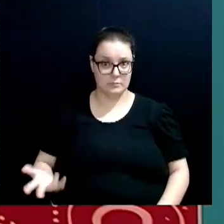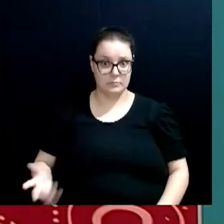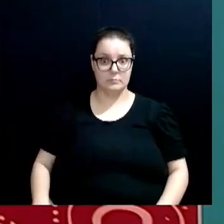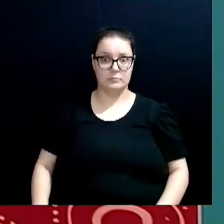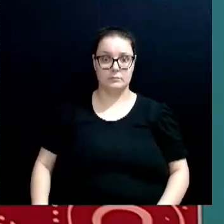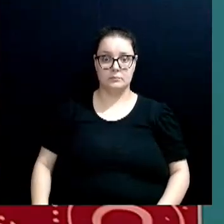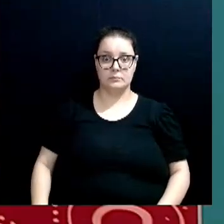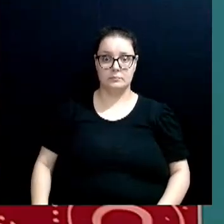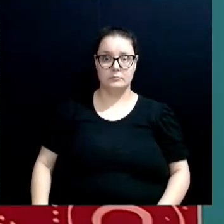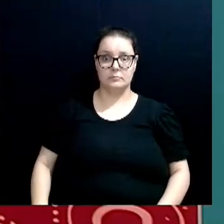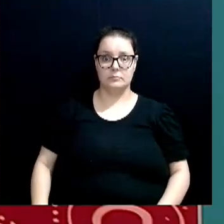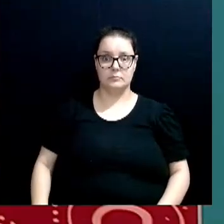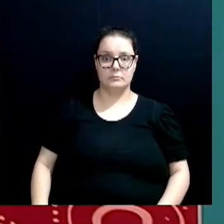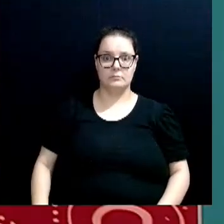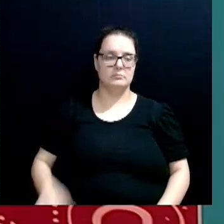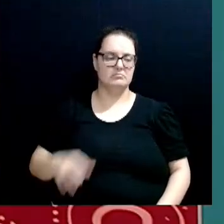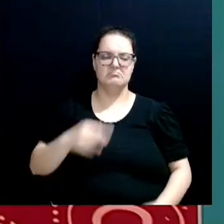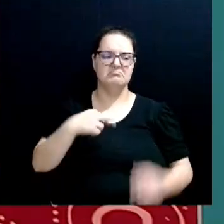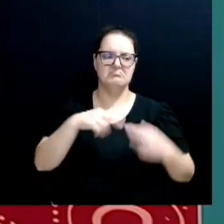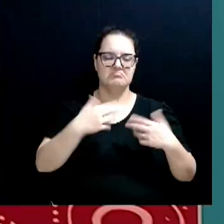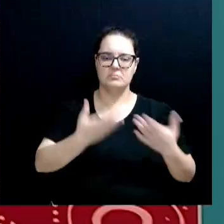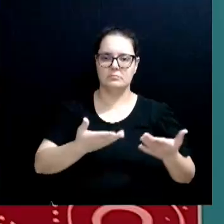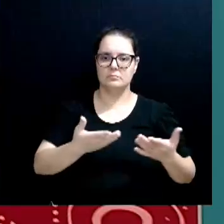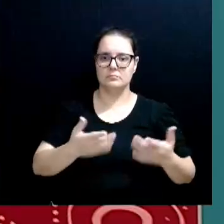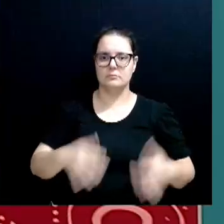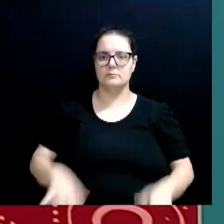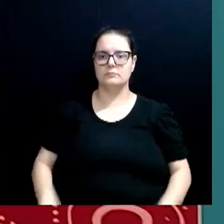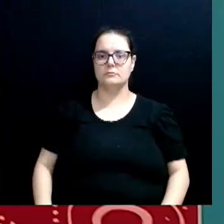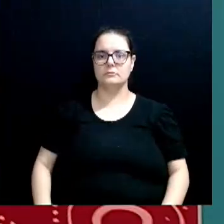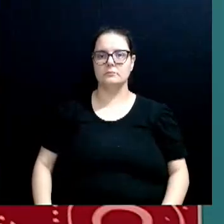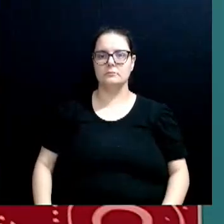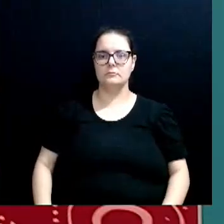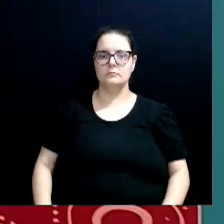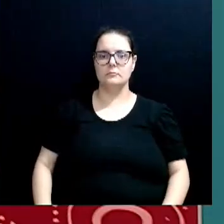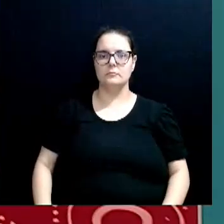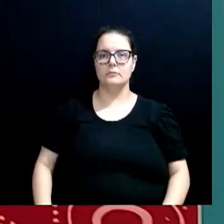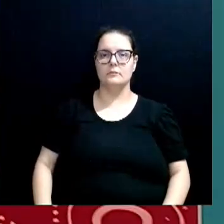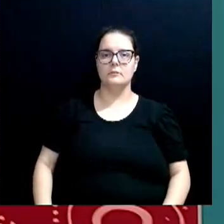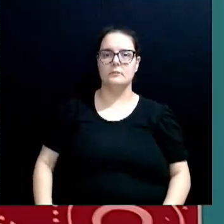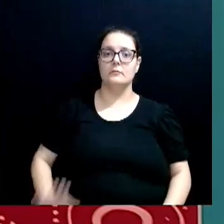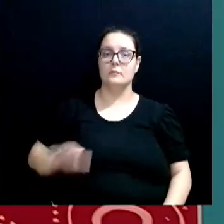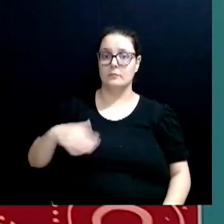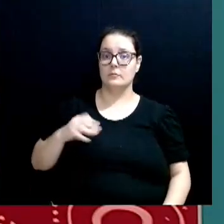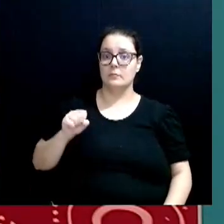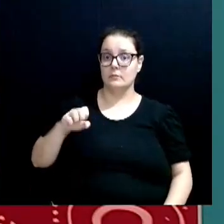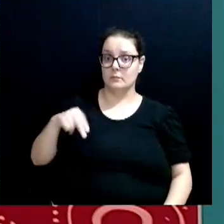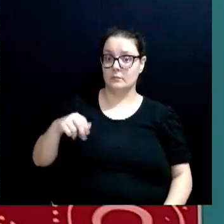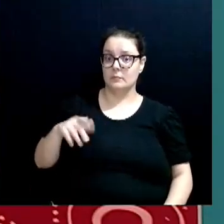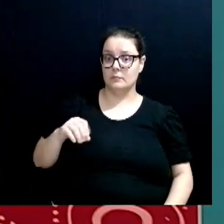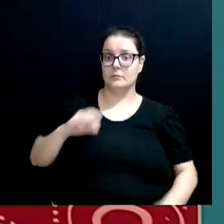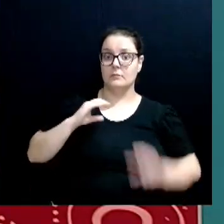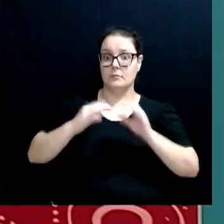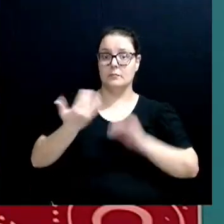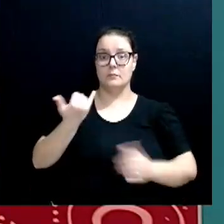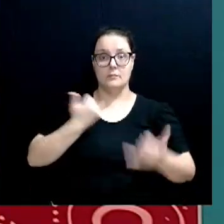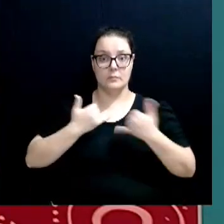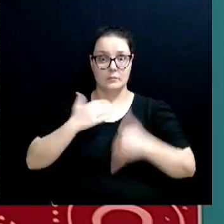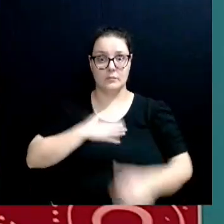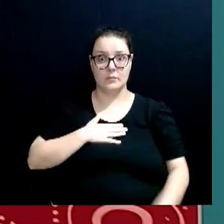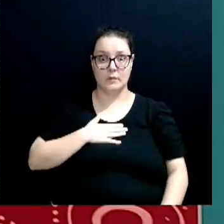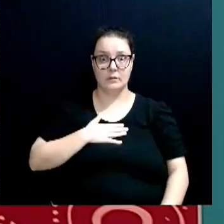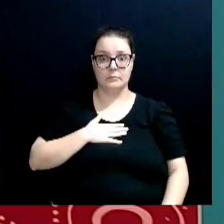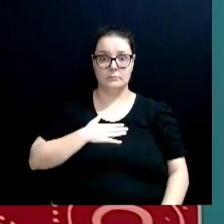fui ligada a essa questão. Mas quando o Senado me comunica que eu vou que eu